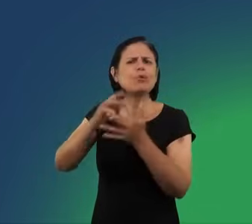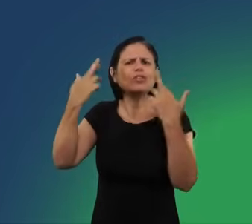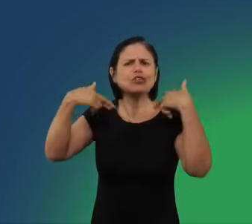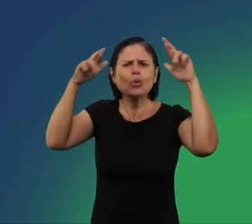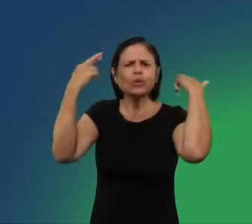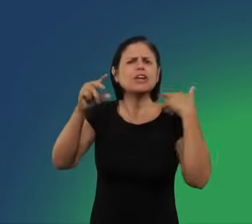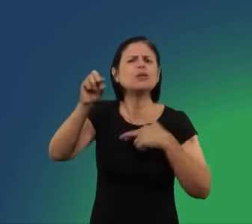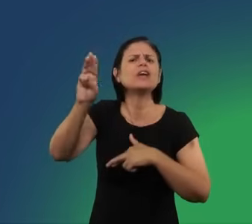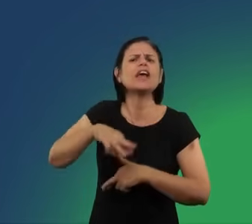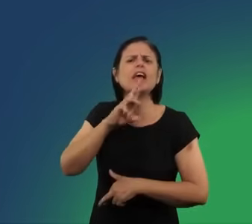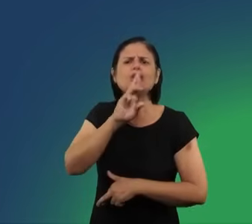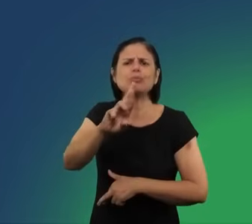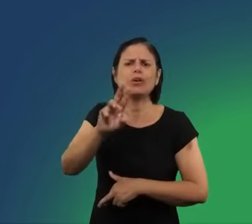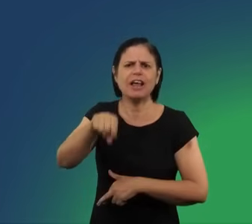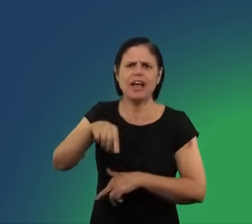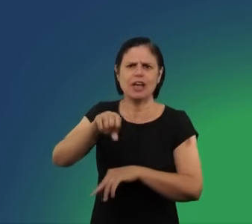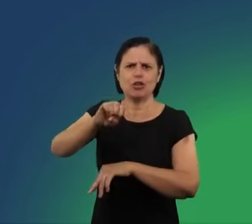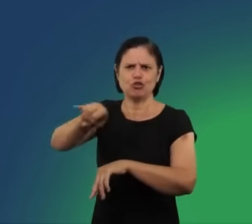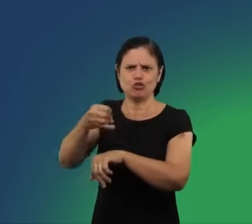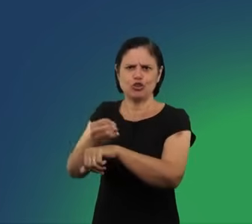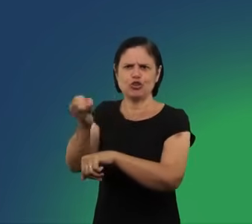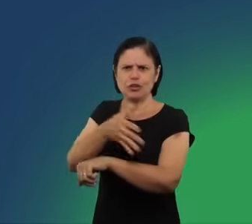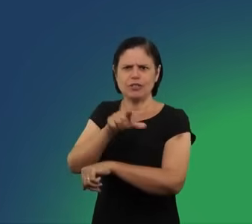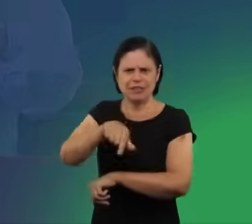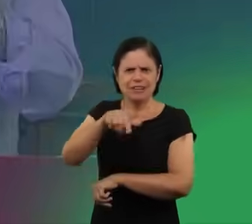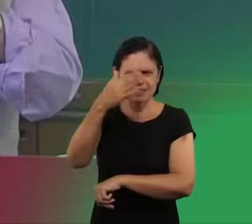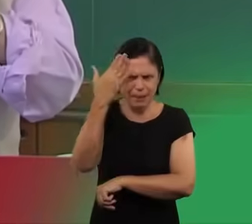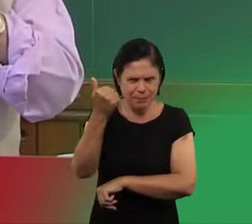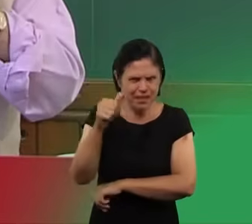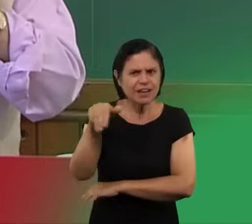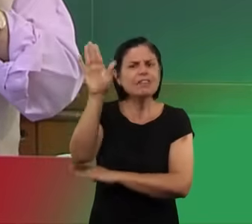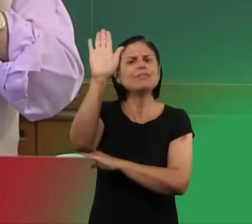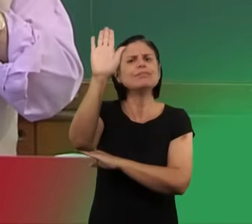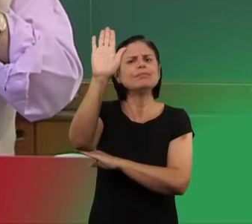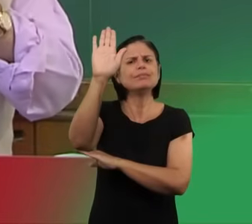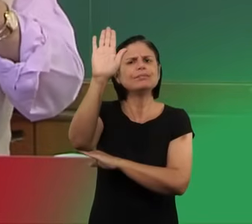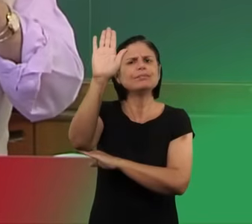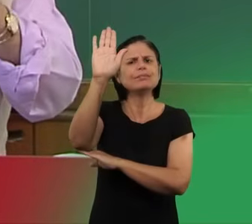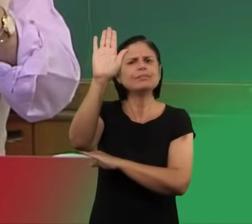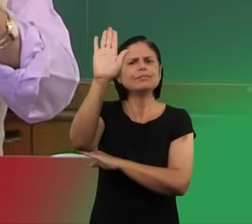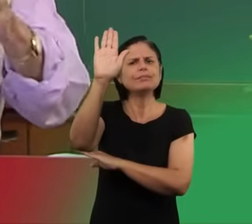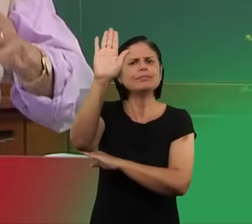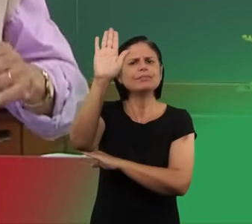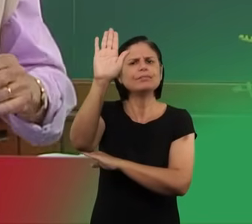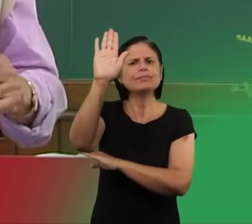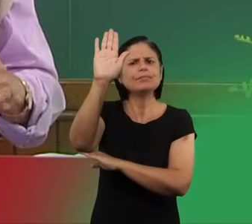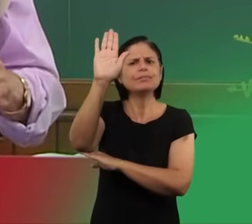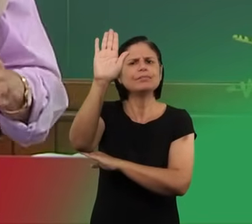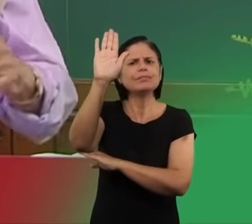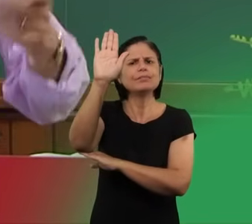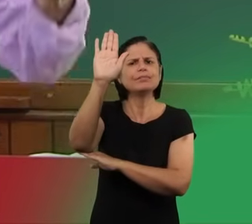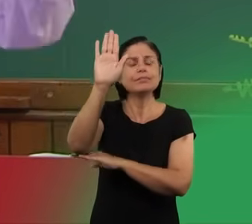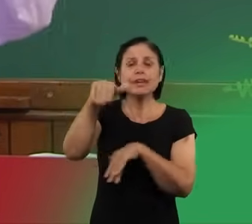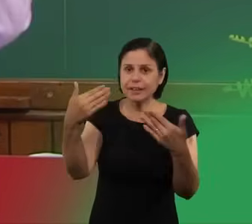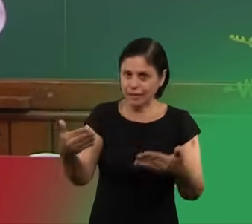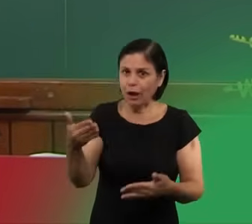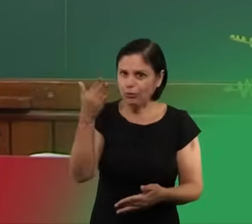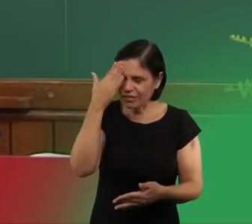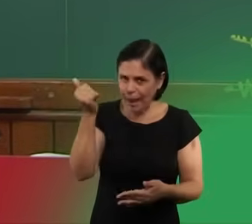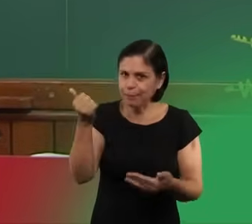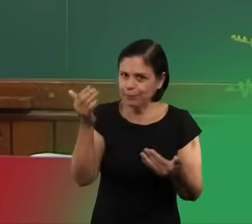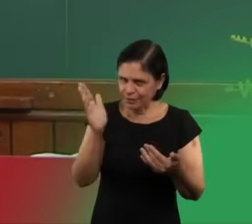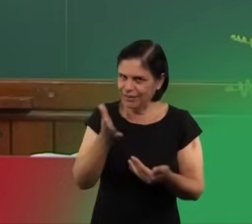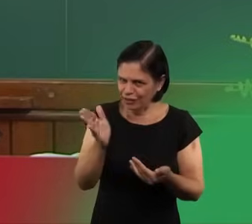nova Jerusalém. Quantos sabiam disso? Levante a mão. Quantos sabiam? Então fique sabendo.